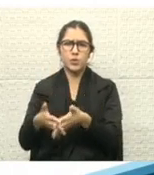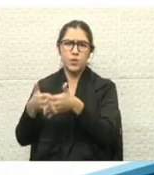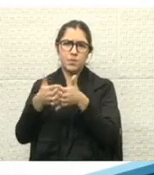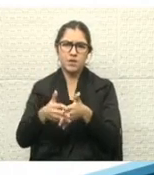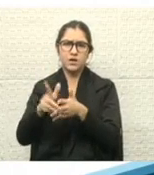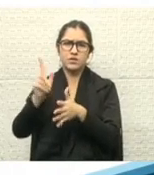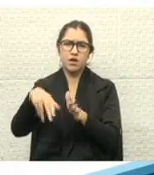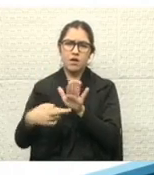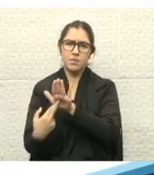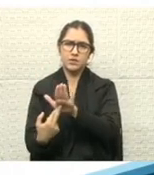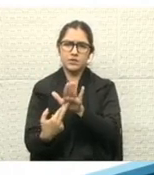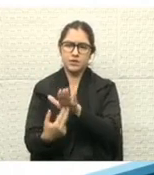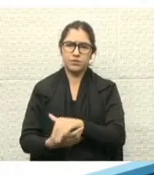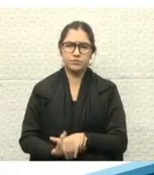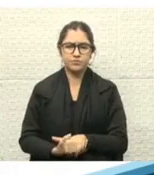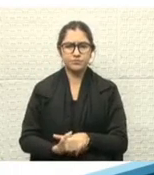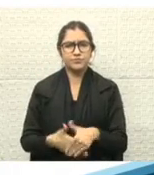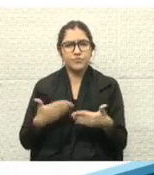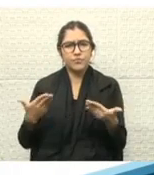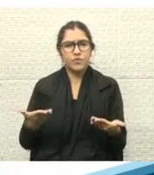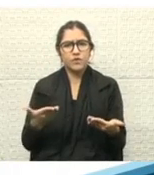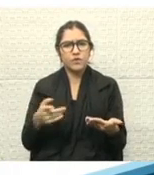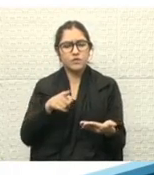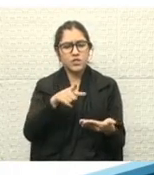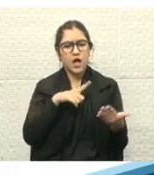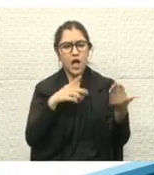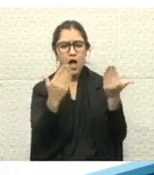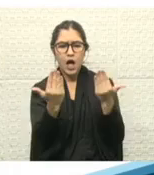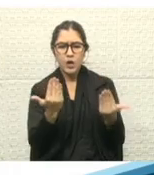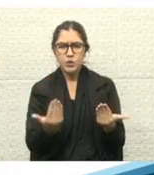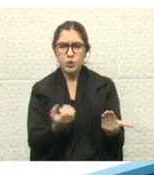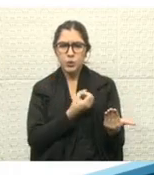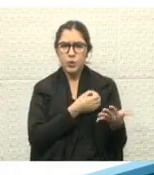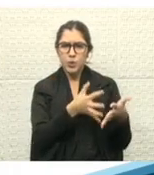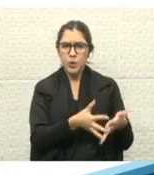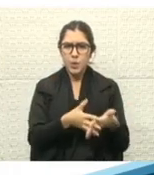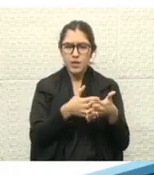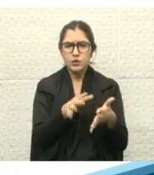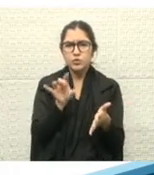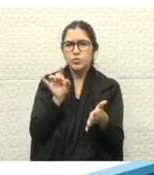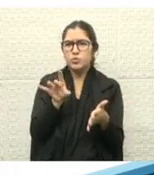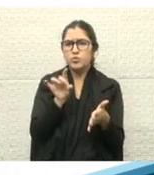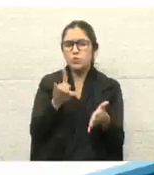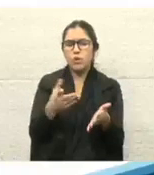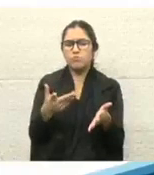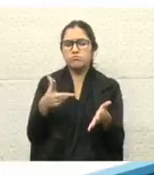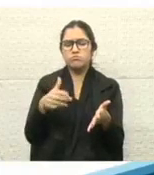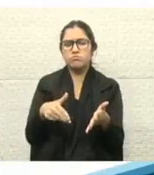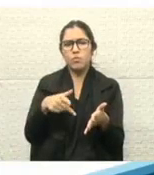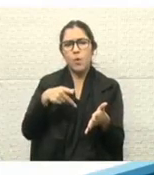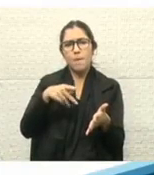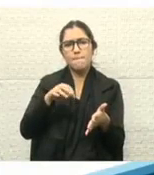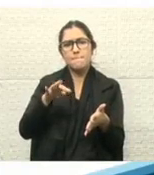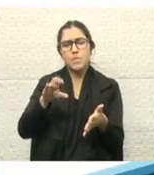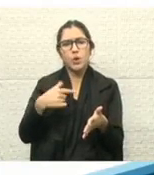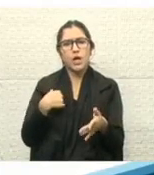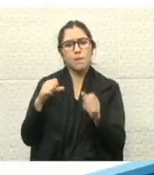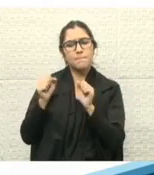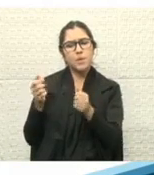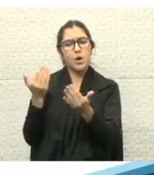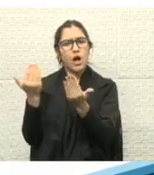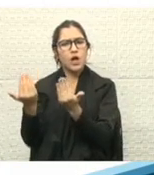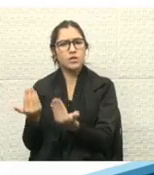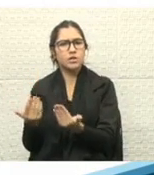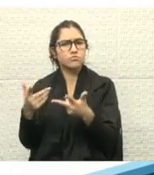que está sendo representado. Então, ao invés de associar o número complexo apenas como um ponto, eu posso